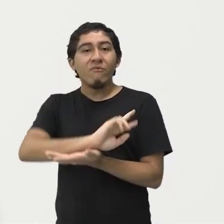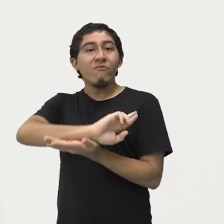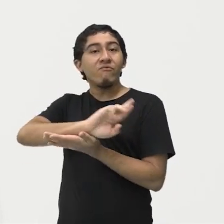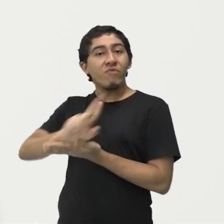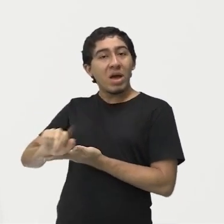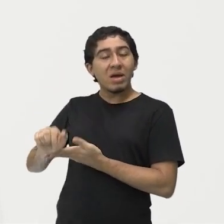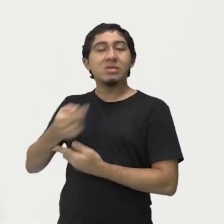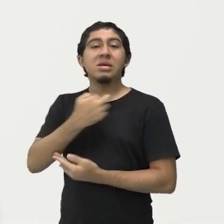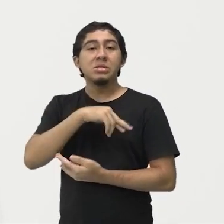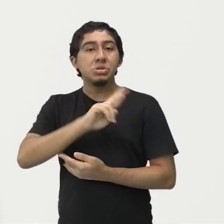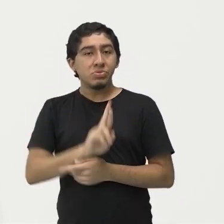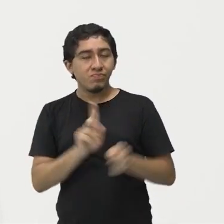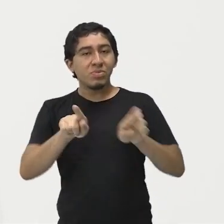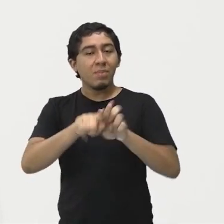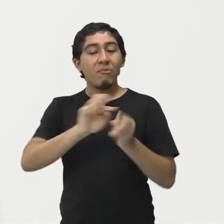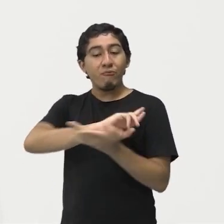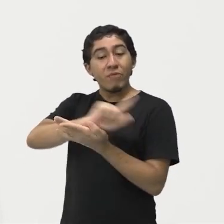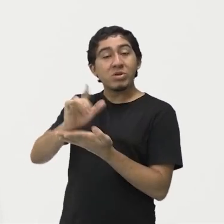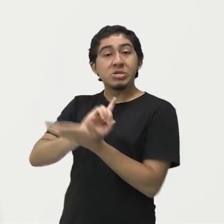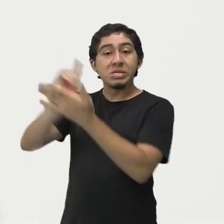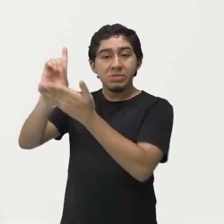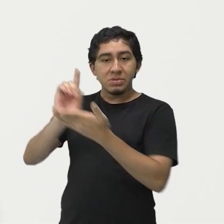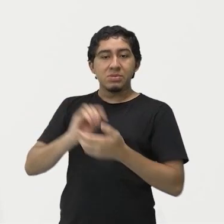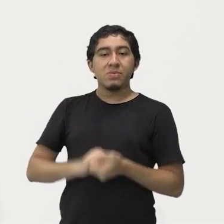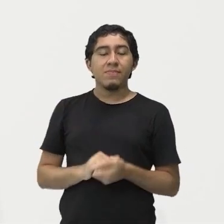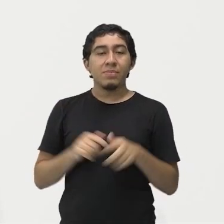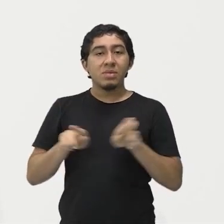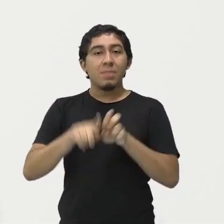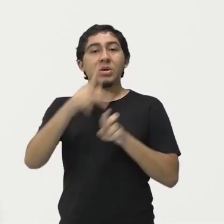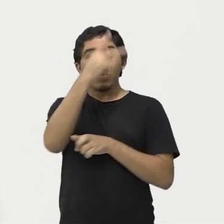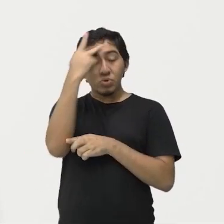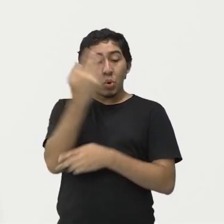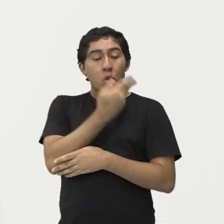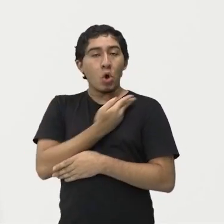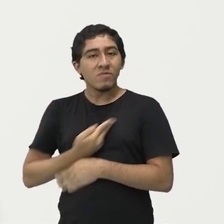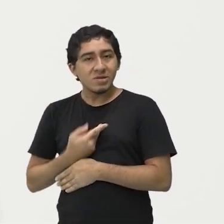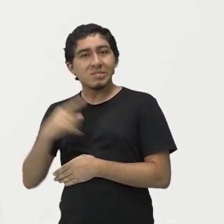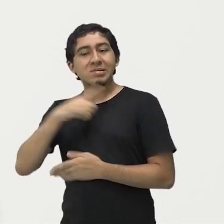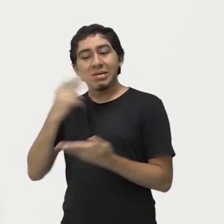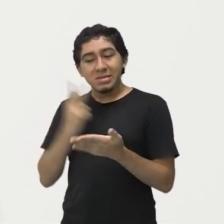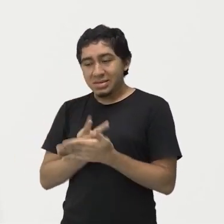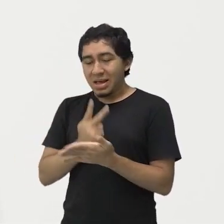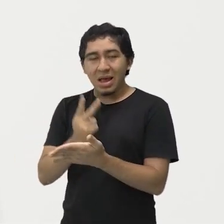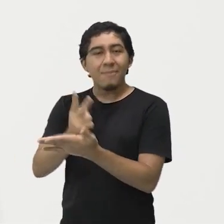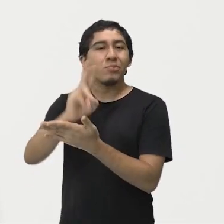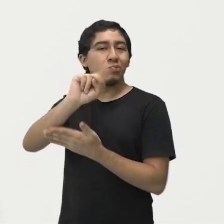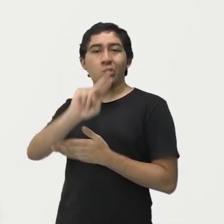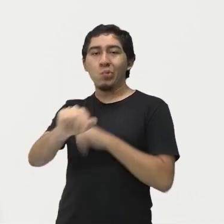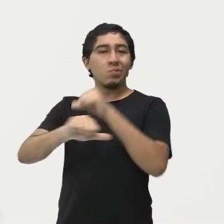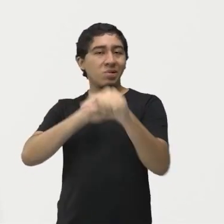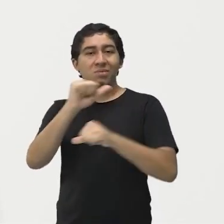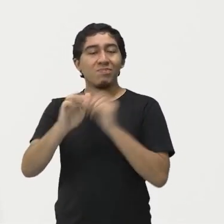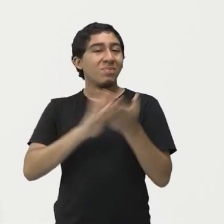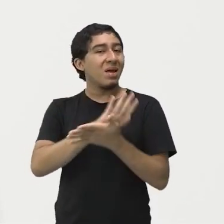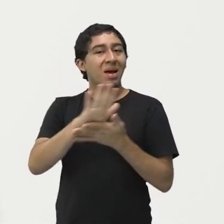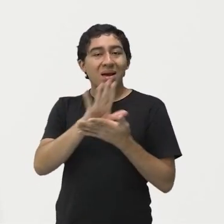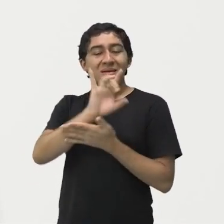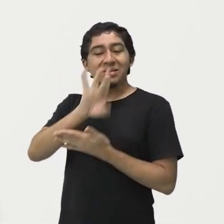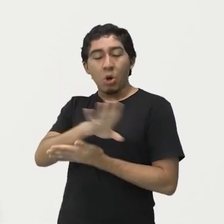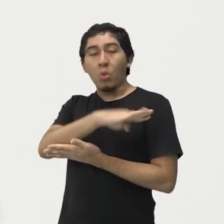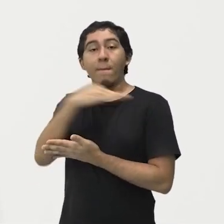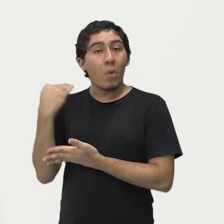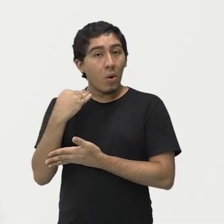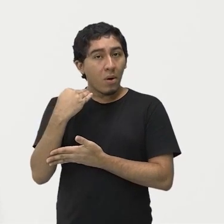Os governantes tinham um cargo vitalício, ou seja, ficavam no poder até a sua morte, e a extensão